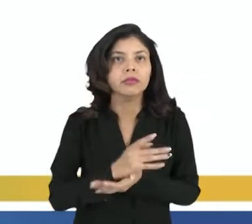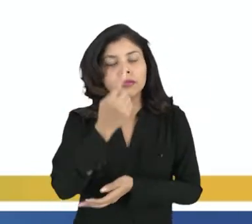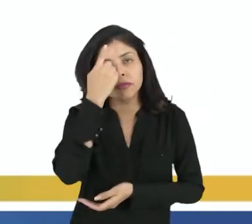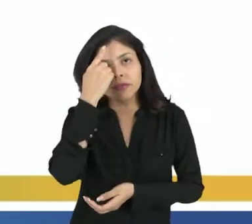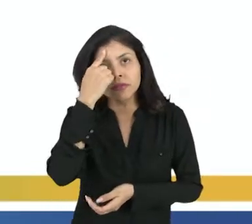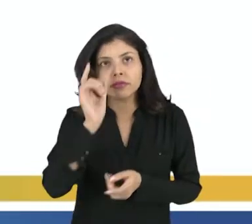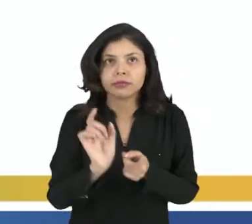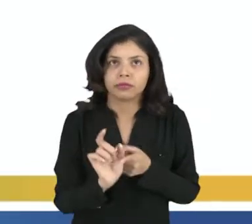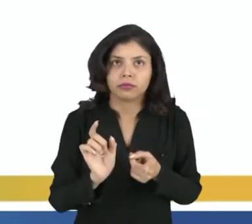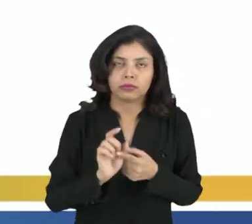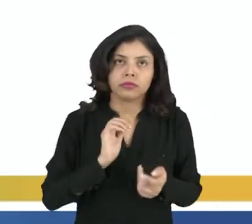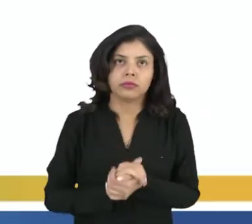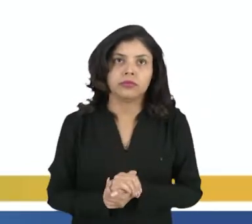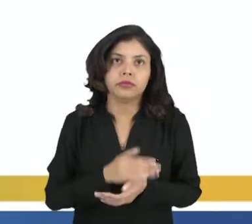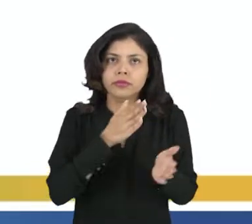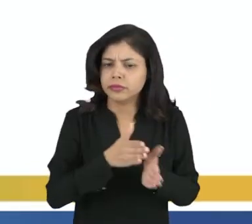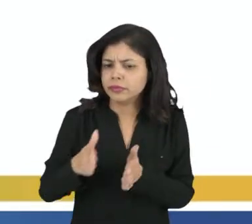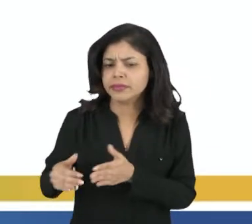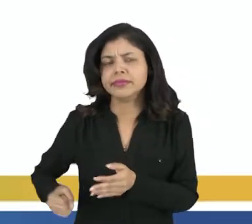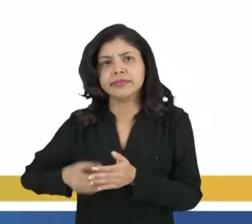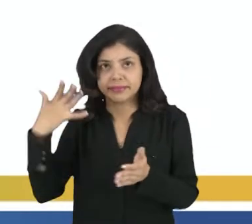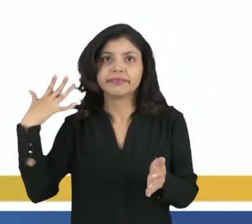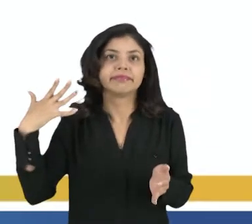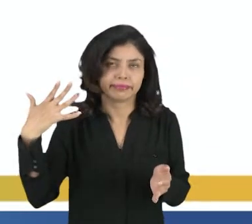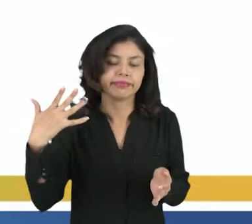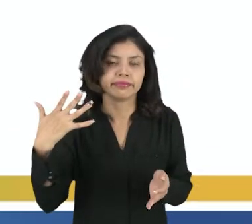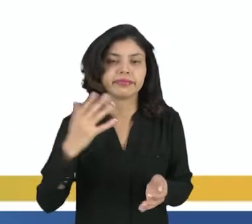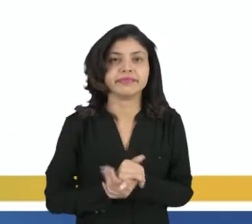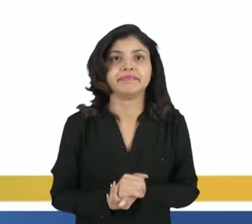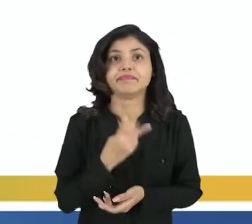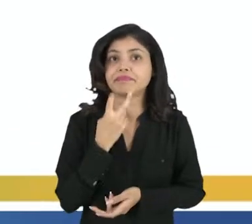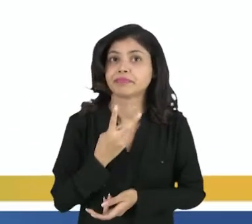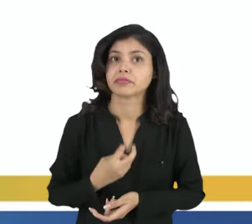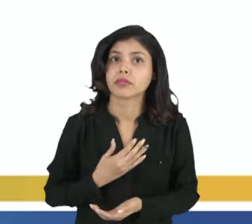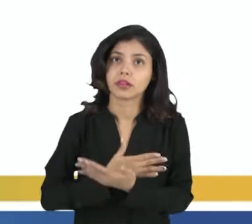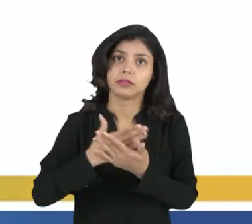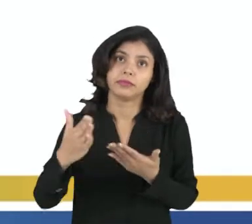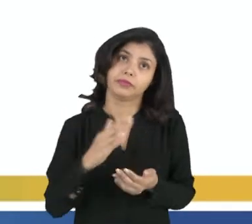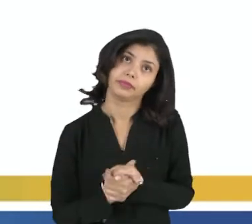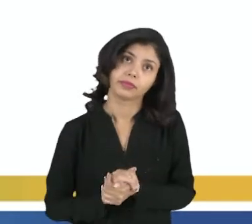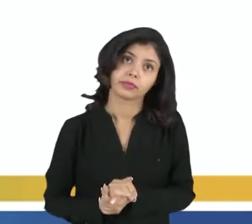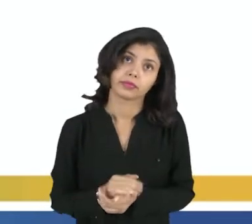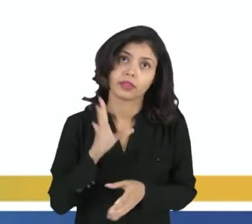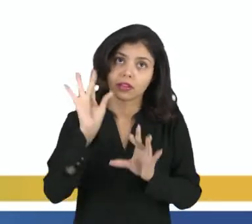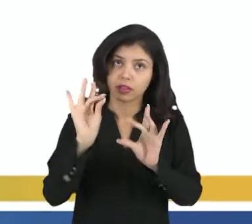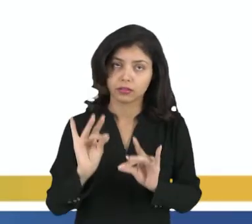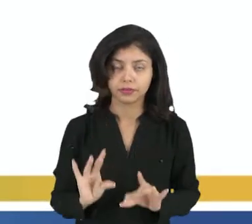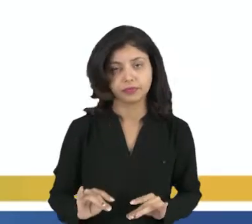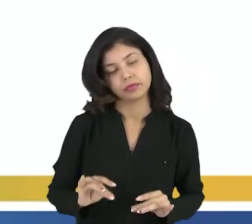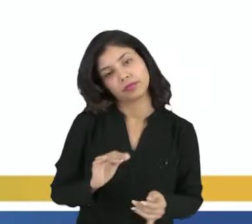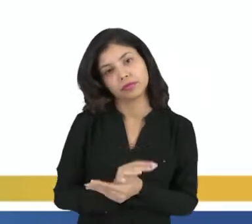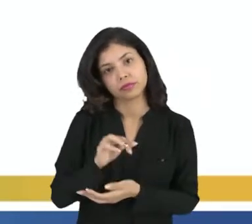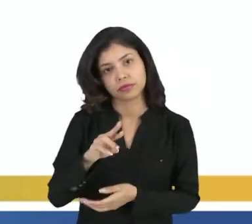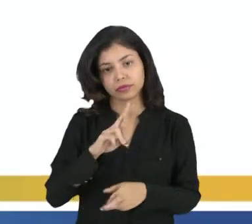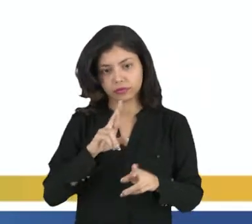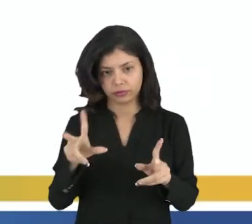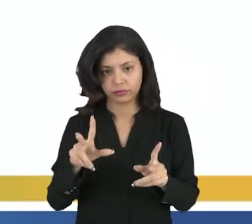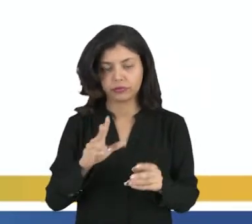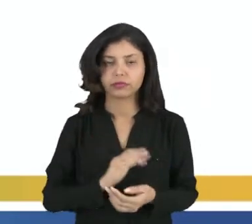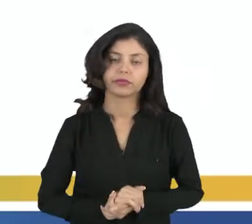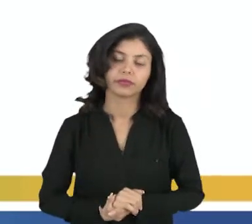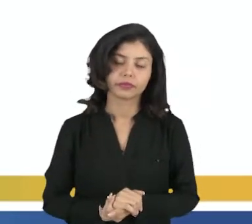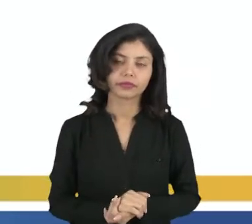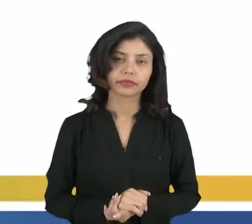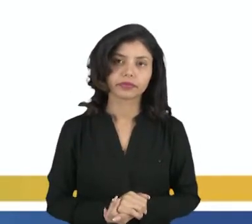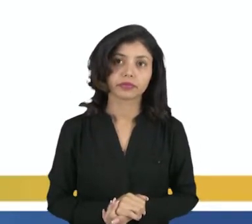ideias, pensamentos e palavras passa por várias vozes imissíveis, soando em cada uma de modo